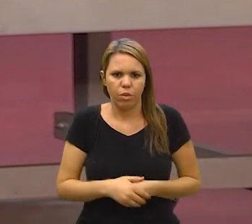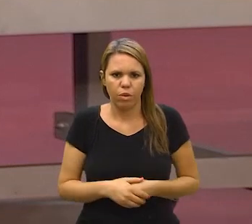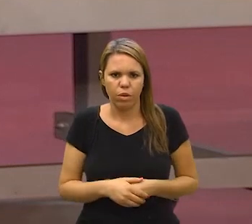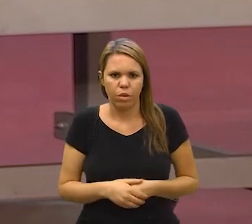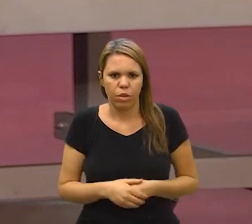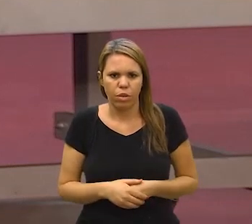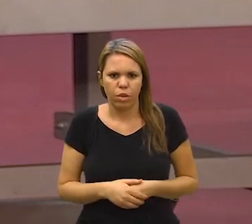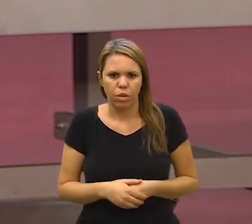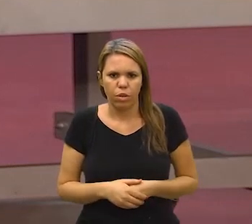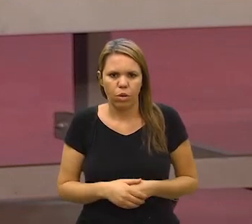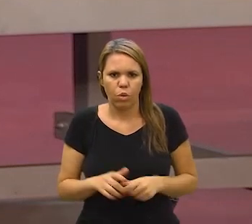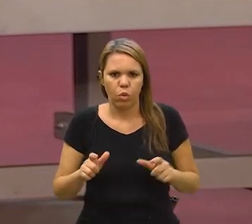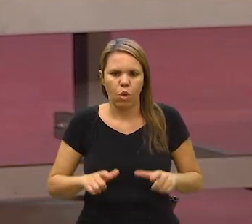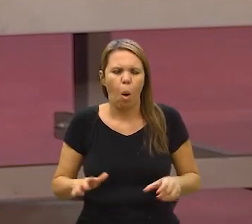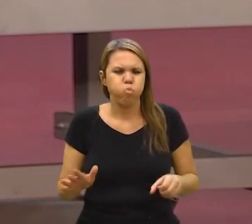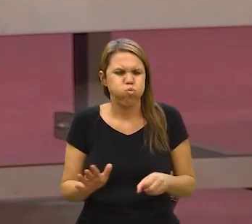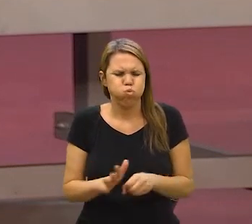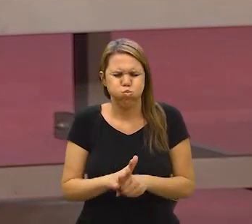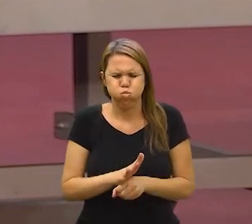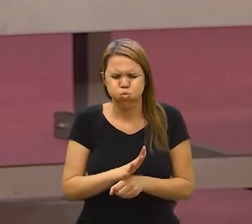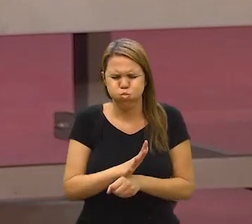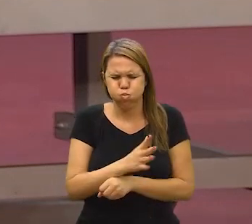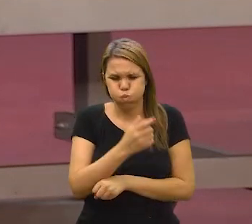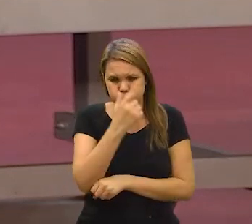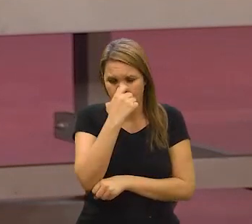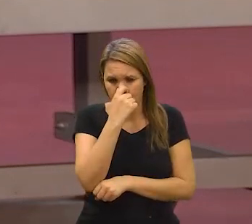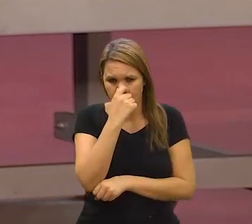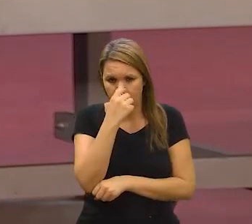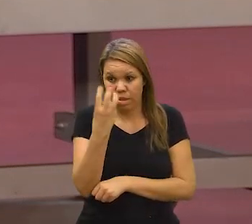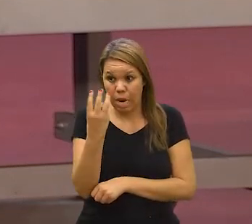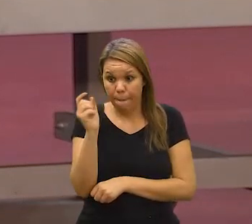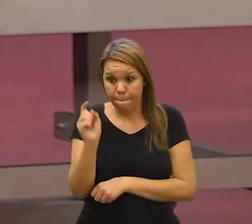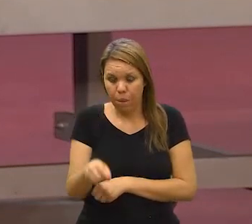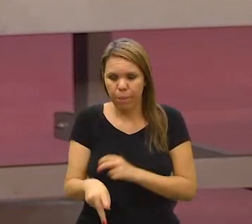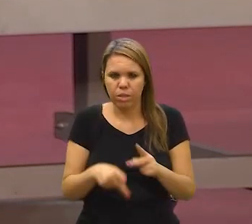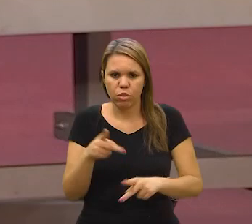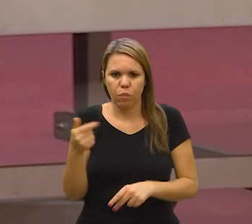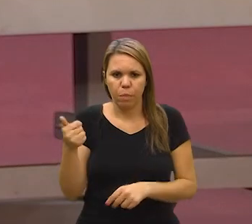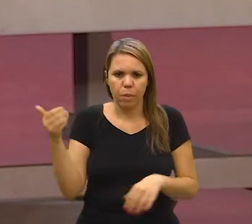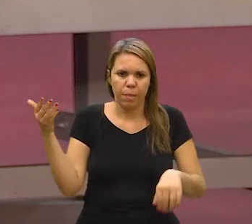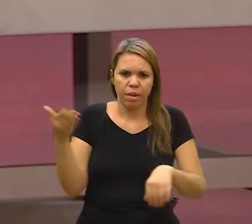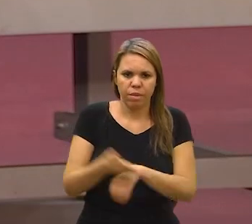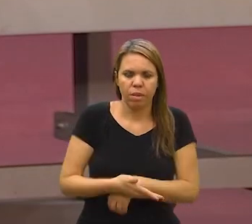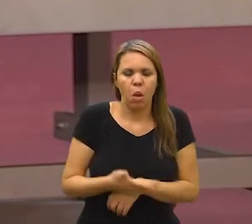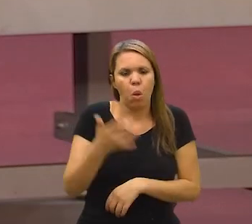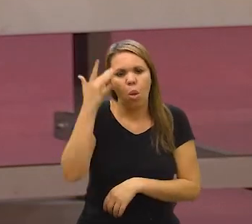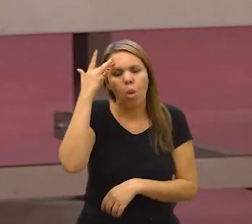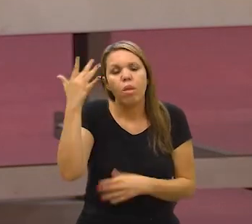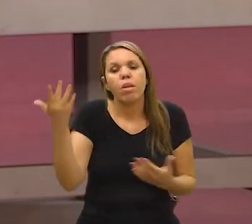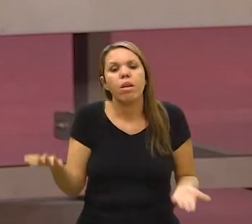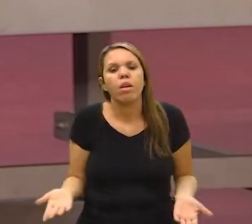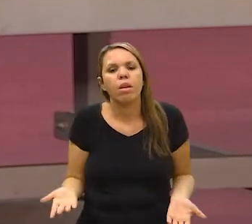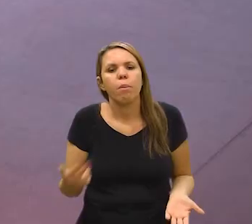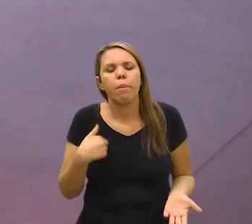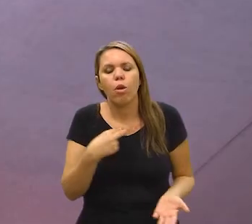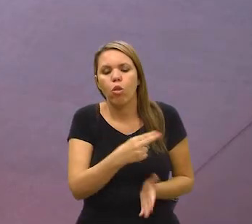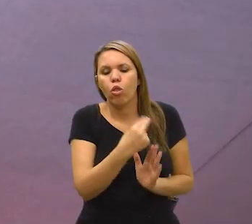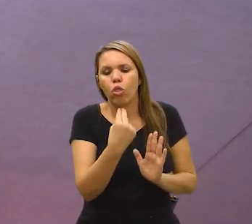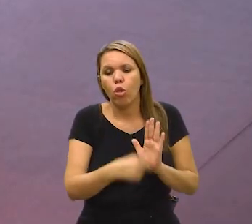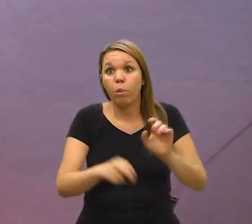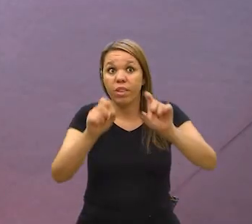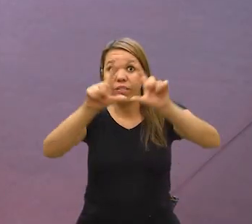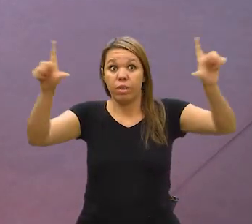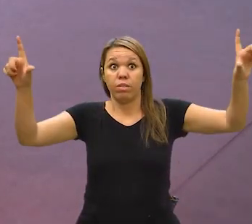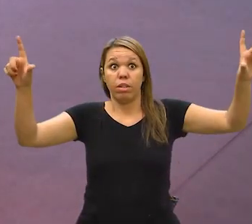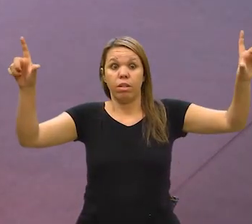estava, o pavilhão 3 do Rio Centro estava lotadíssimo, né, 3.000 pessoas, e eu fui o primeiro a entrar, e eu não sabia lógico que eu não sabia que meu nome